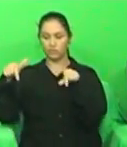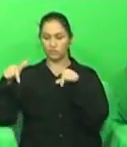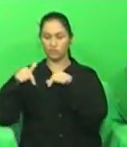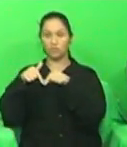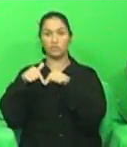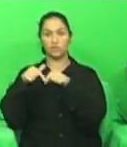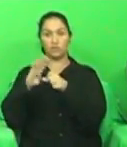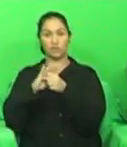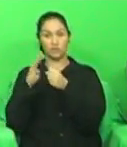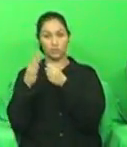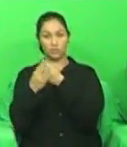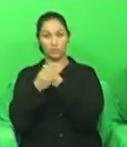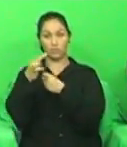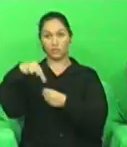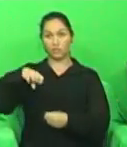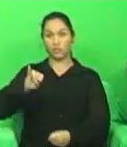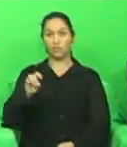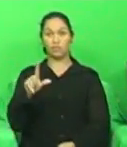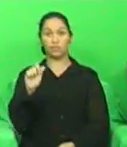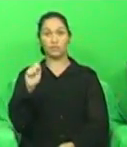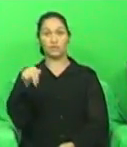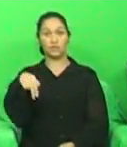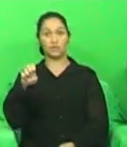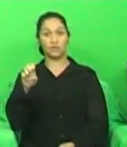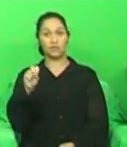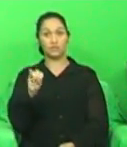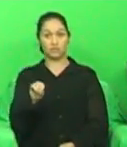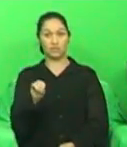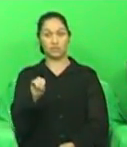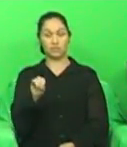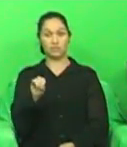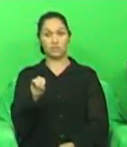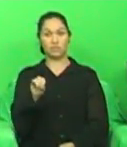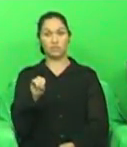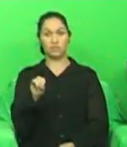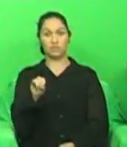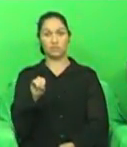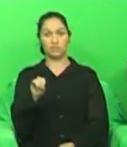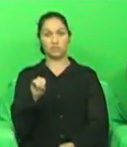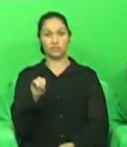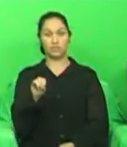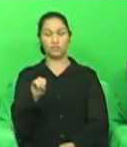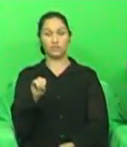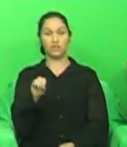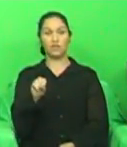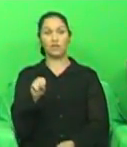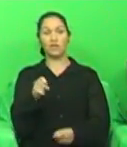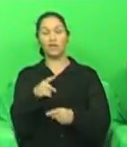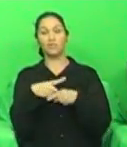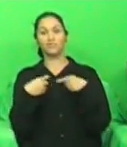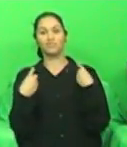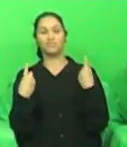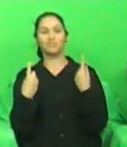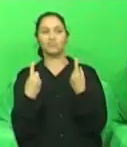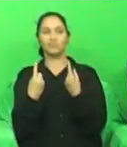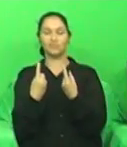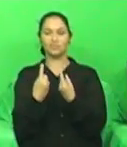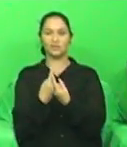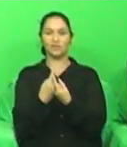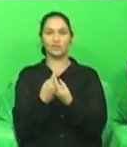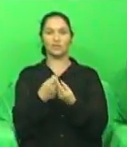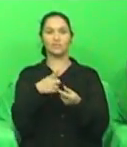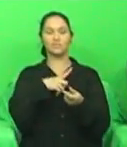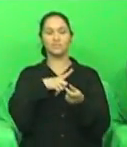que é conhecido por todos como cemitério do bairro são isso não está no bairro são luiz está no milanesi então são